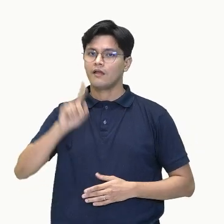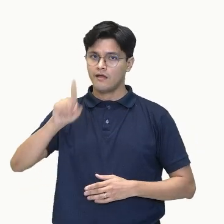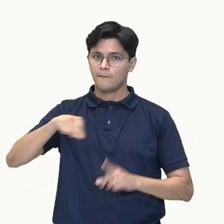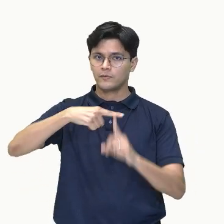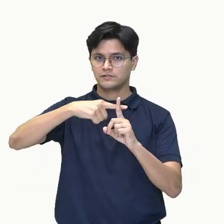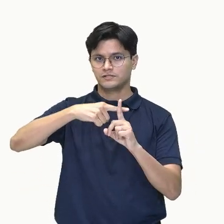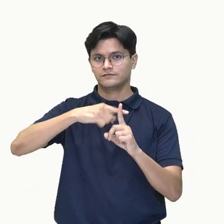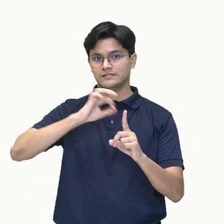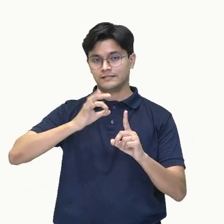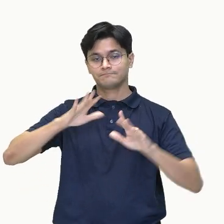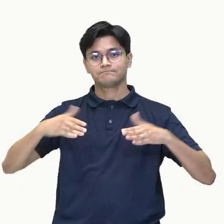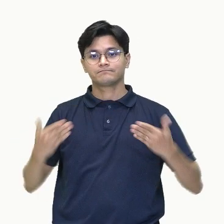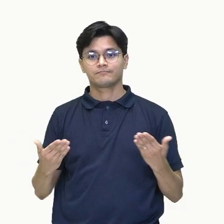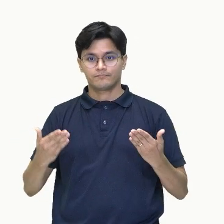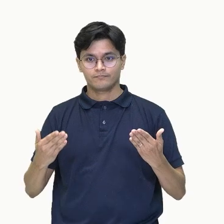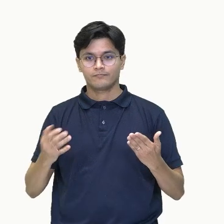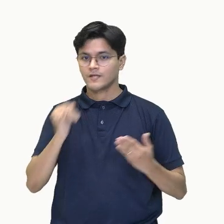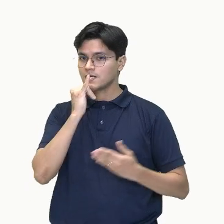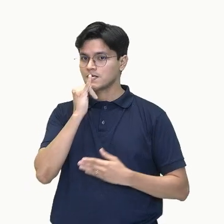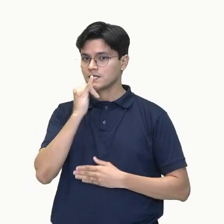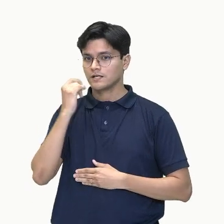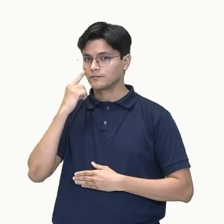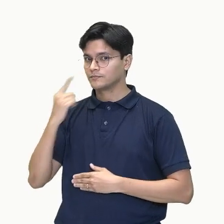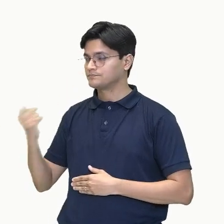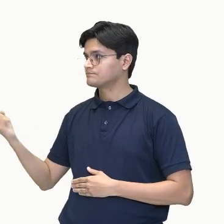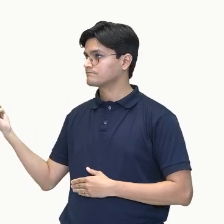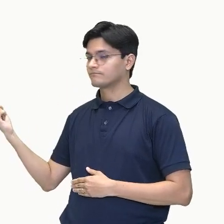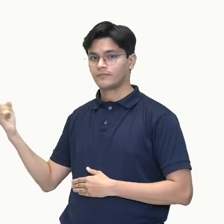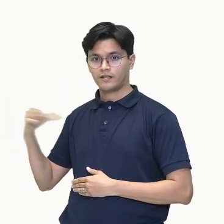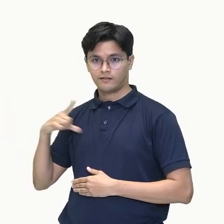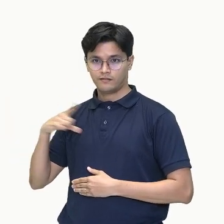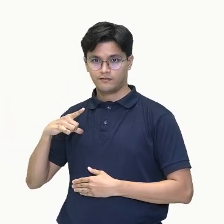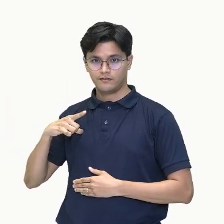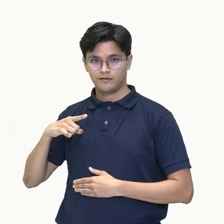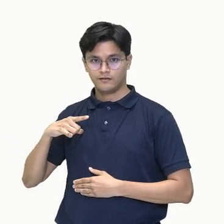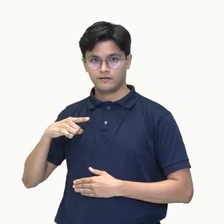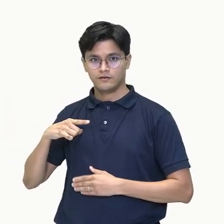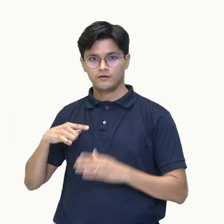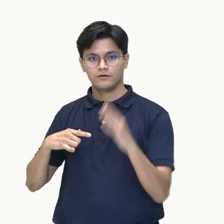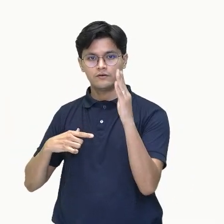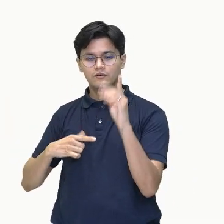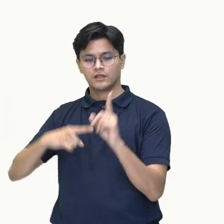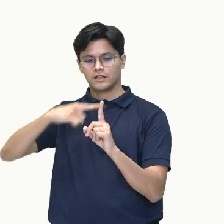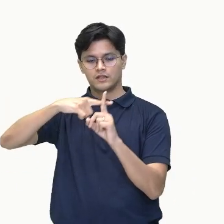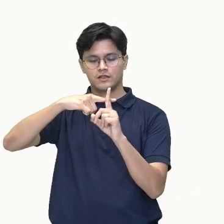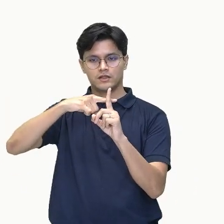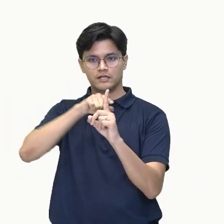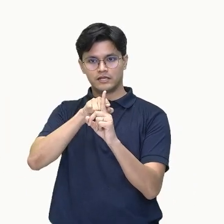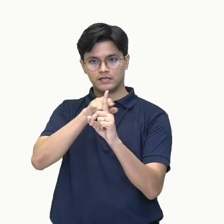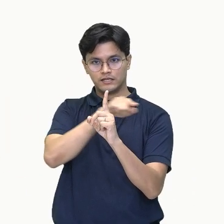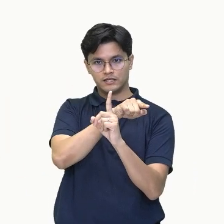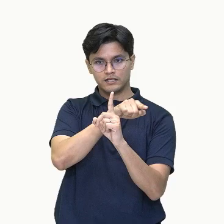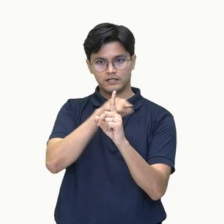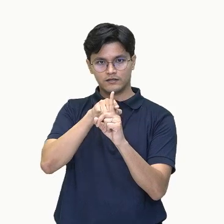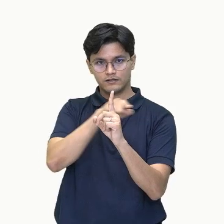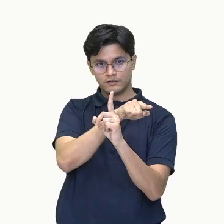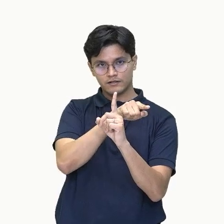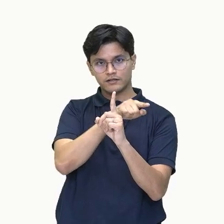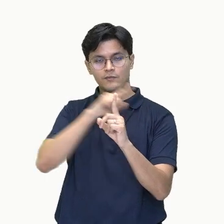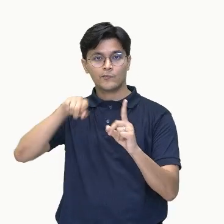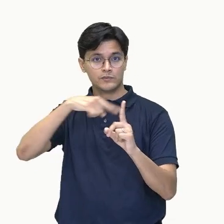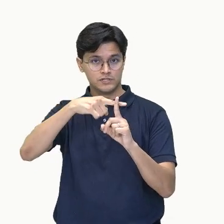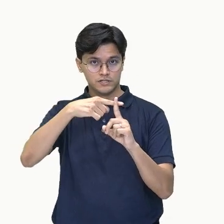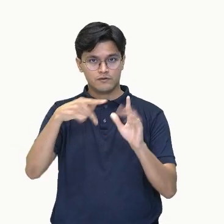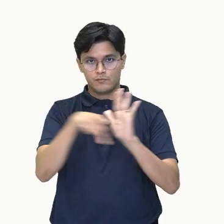Ó, aqui nós temos a parte positiva da abscissa e a parte positiva da ordenada. Então,